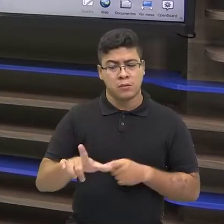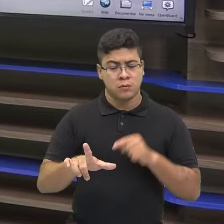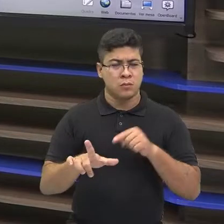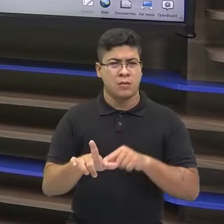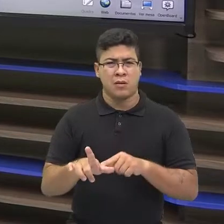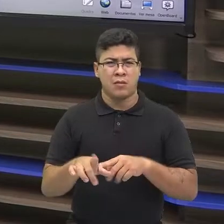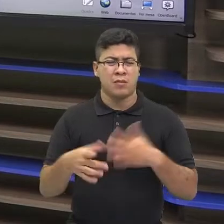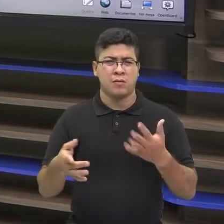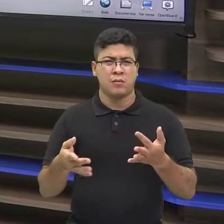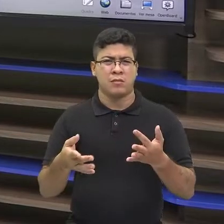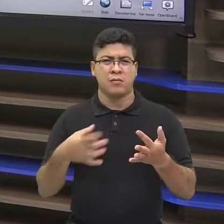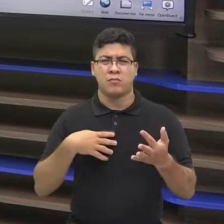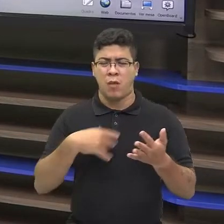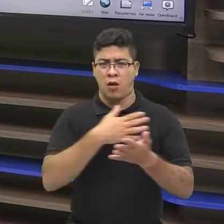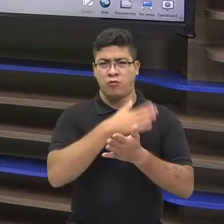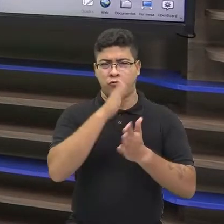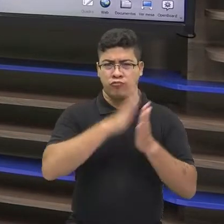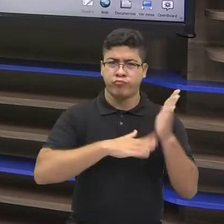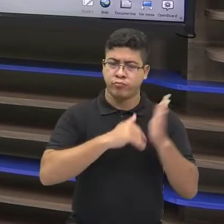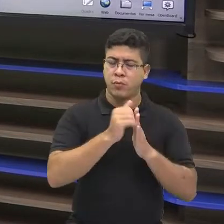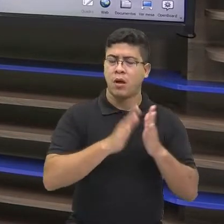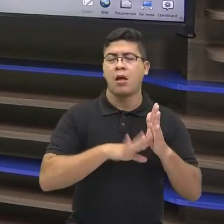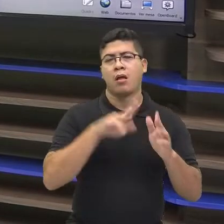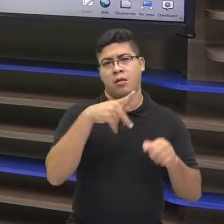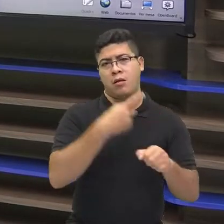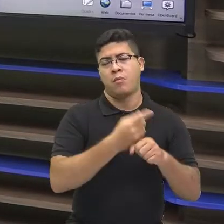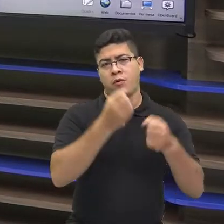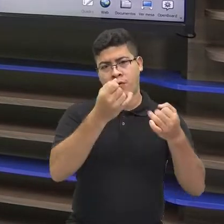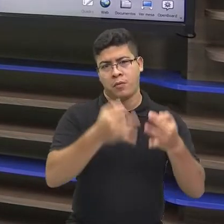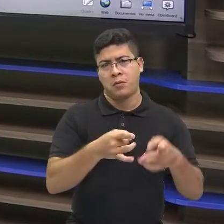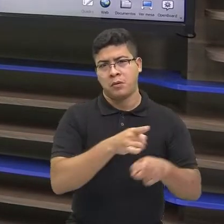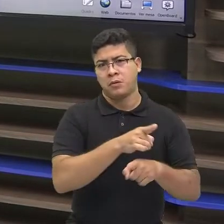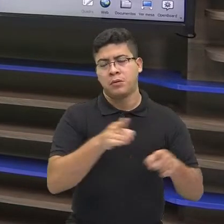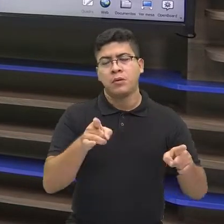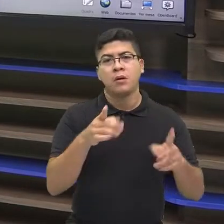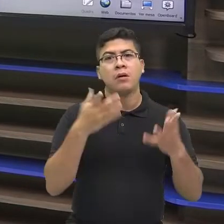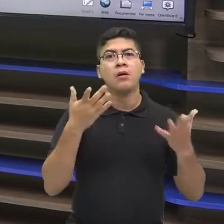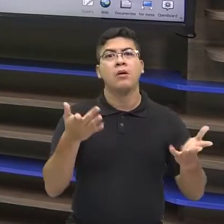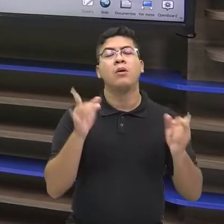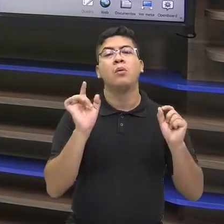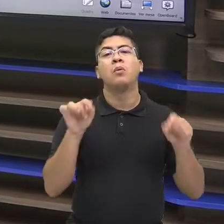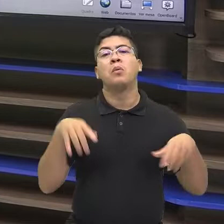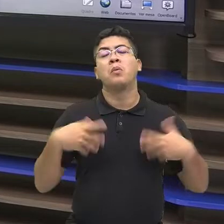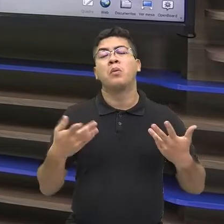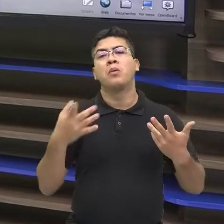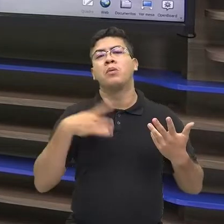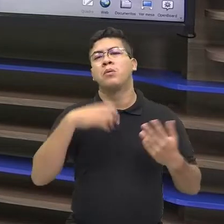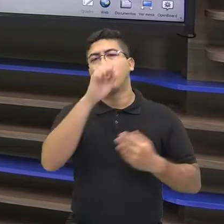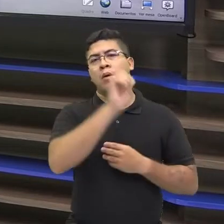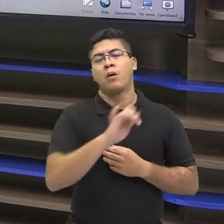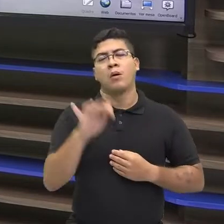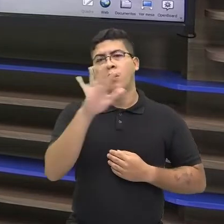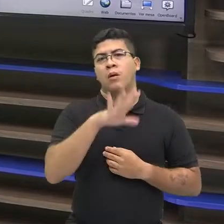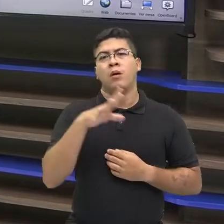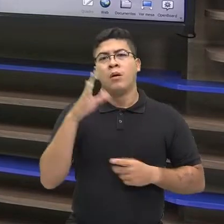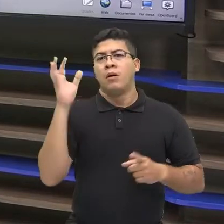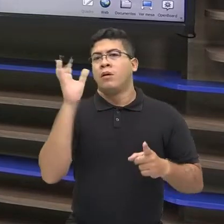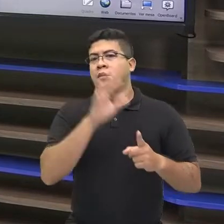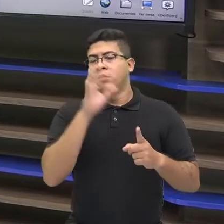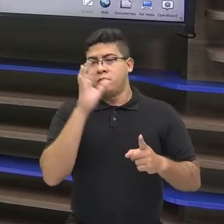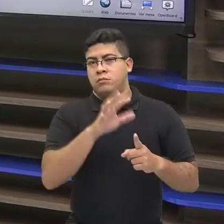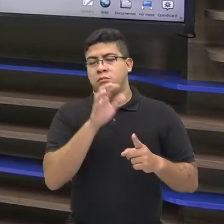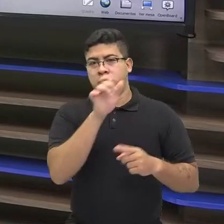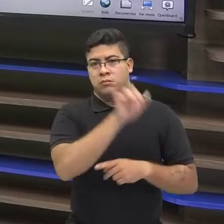senhor fala em pintura? Sim, daqui a pouquinho nós vamos mostrar para você como é que essas imagens elas influenciaram